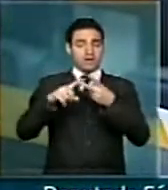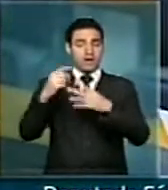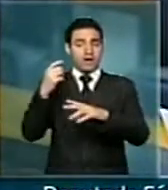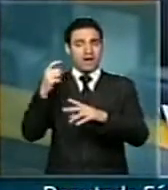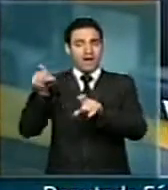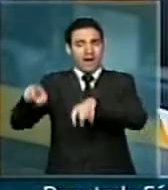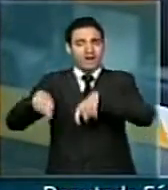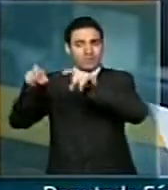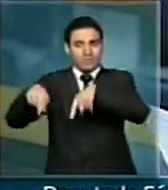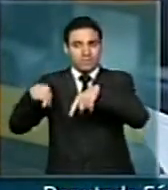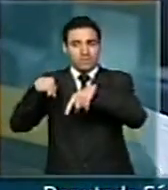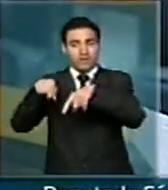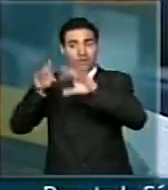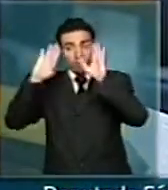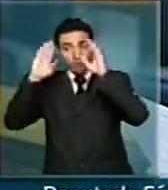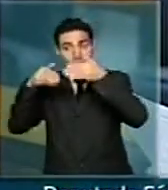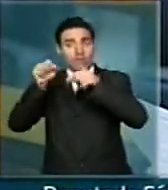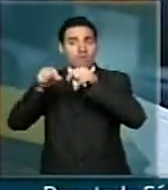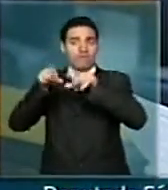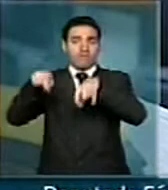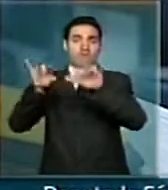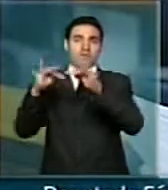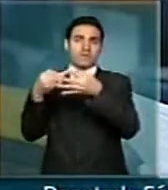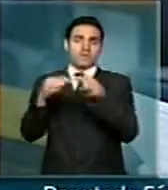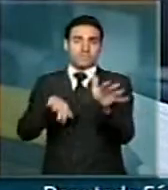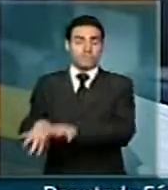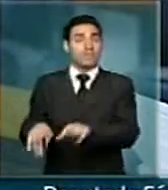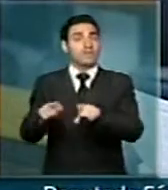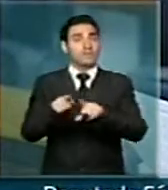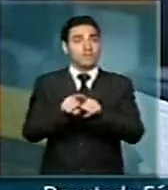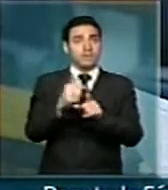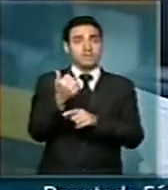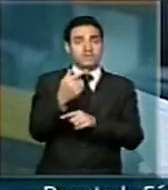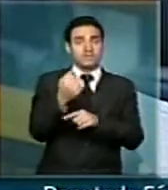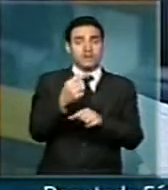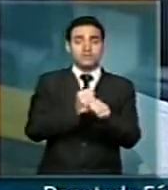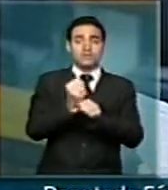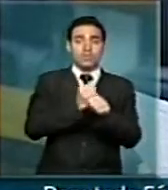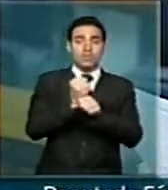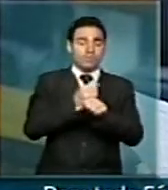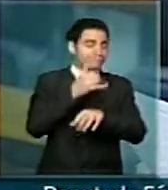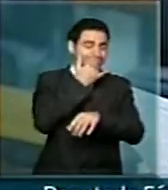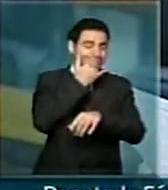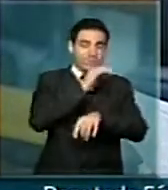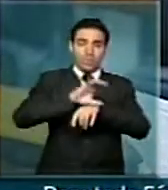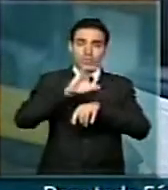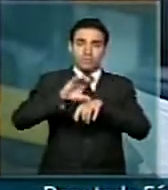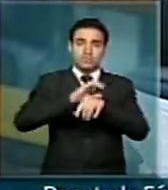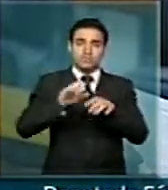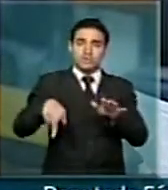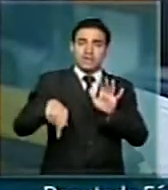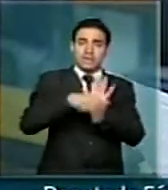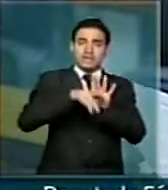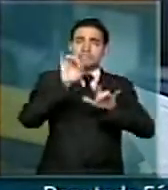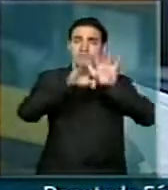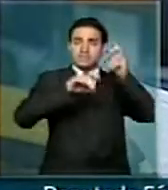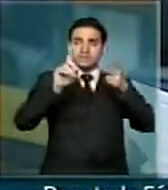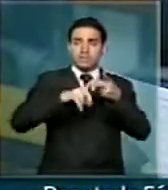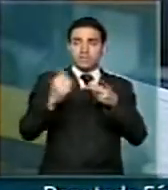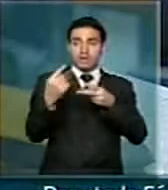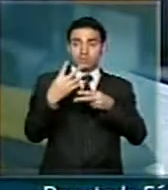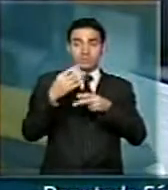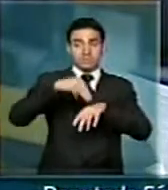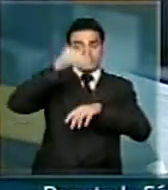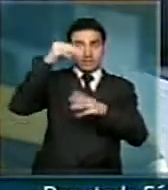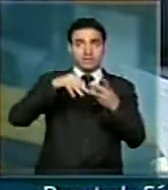na agricultura familiar. Também oferece 17 cursos de especialização, 14 de mestrado e 6